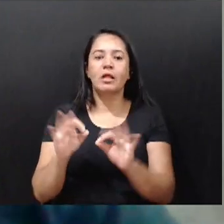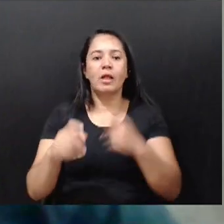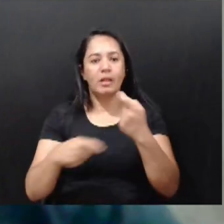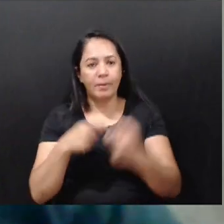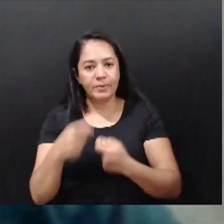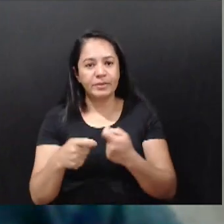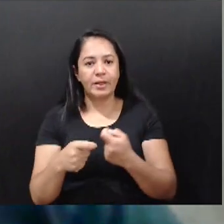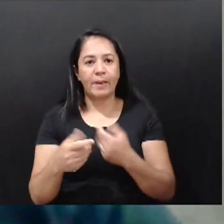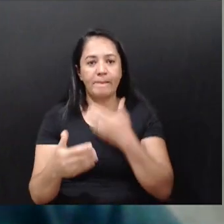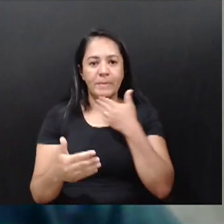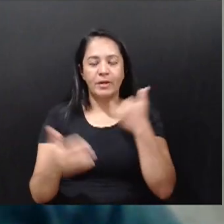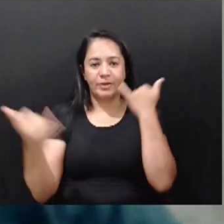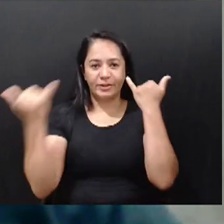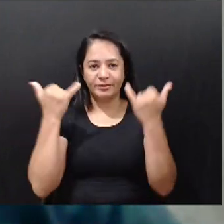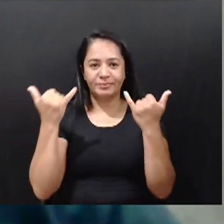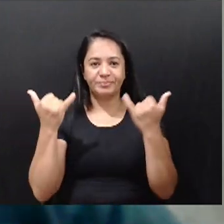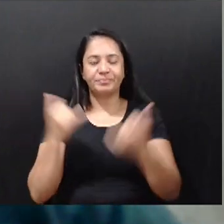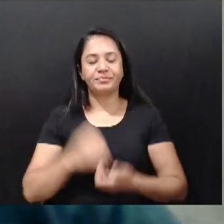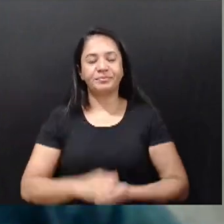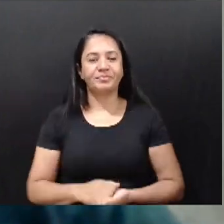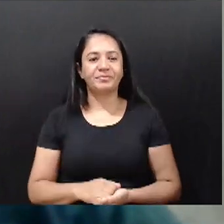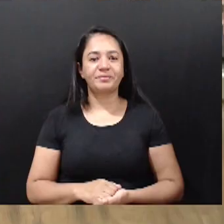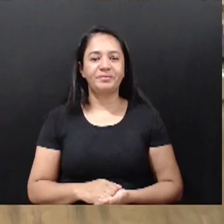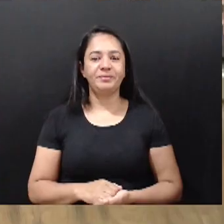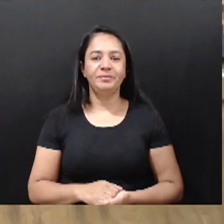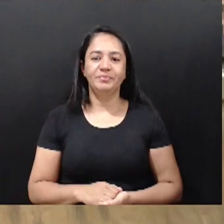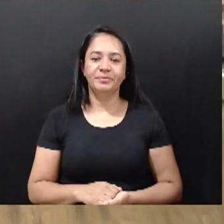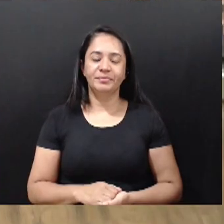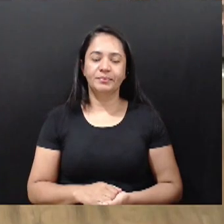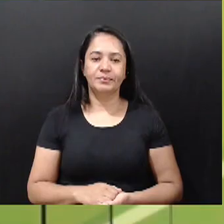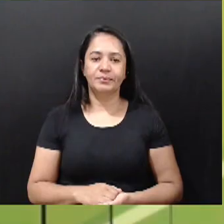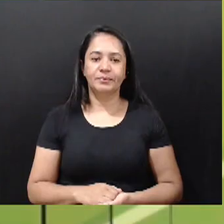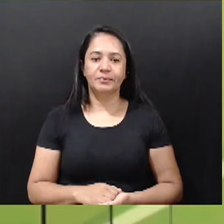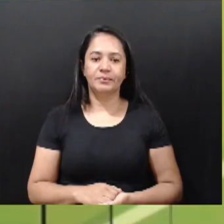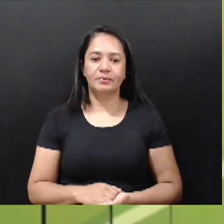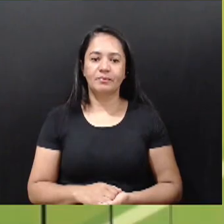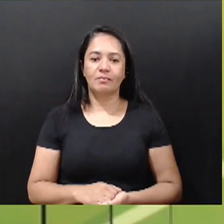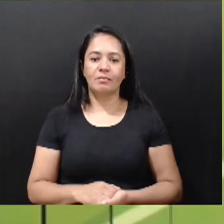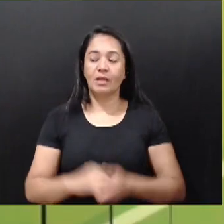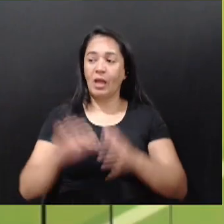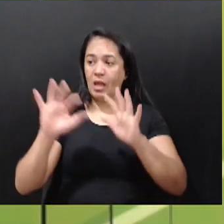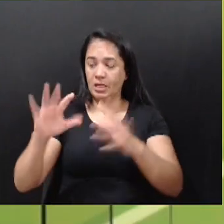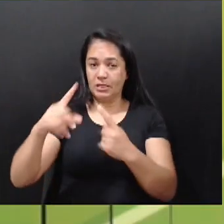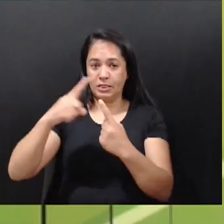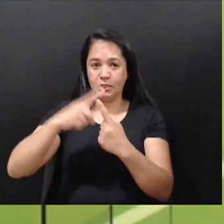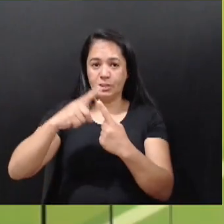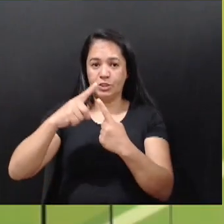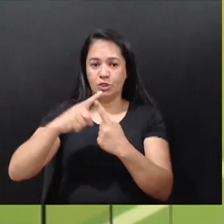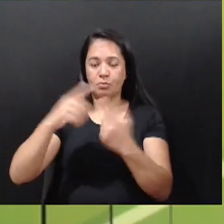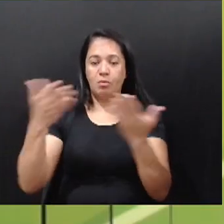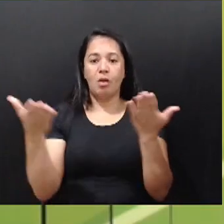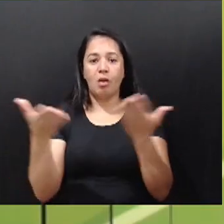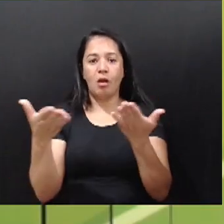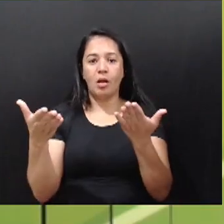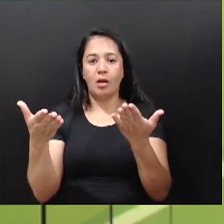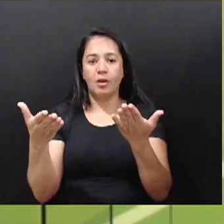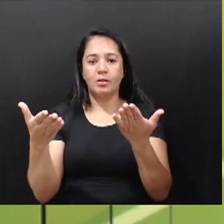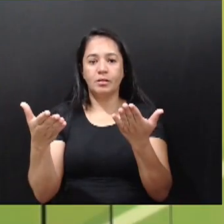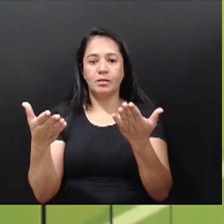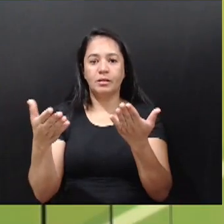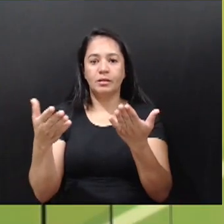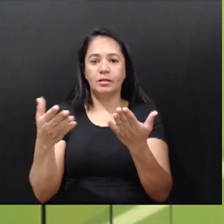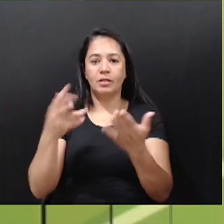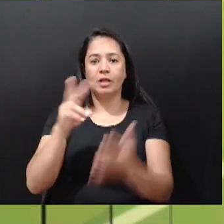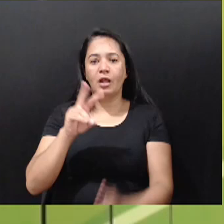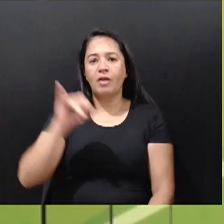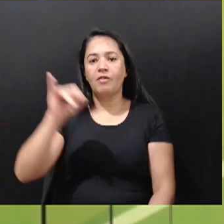estar recebendo. Professor, esse modelo inicialmente ele vai entrar ainda em